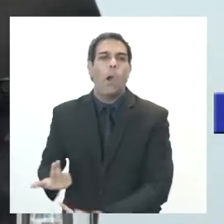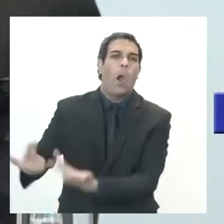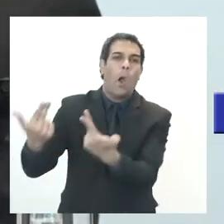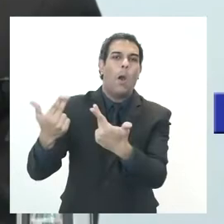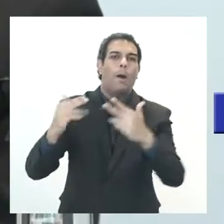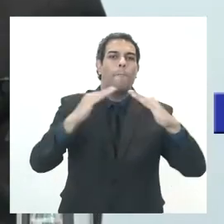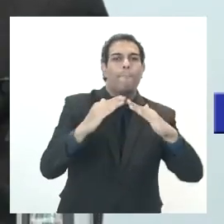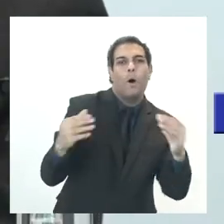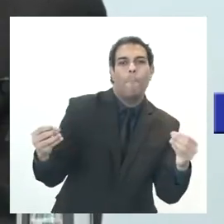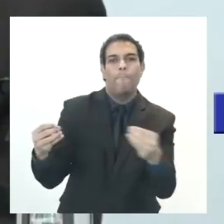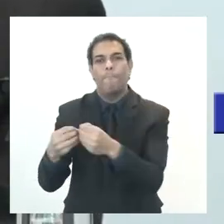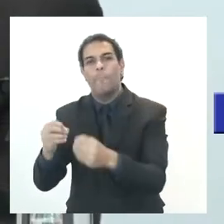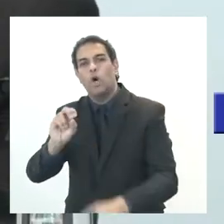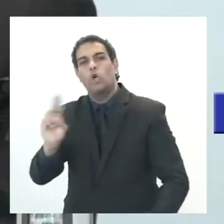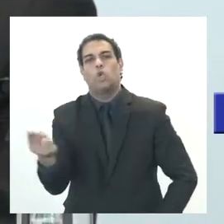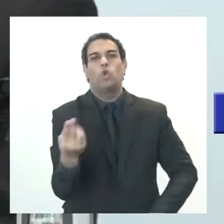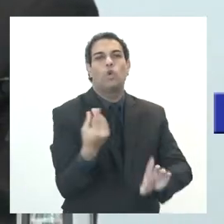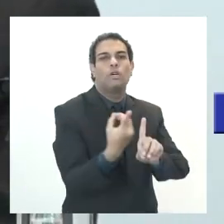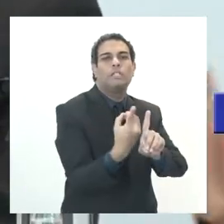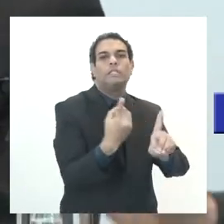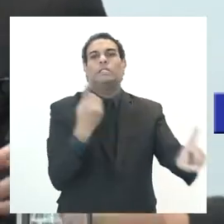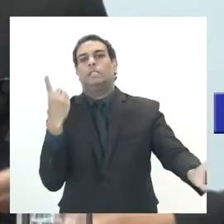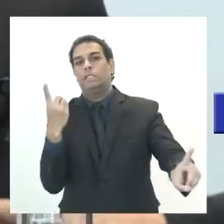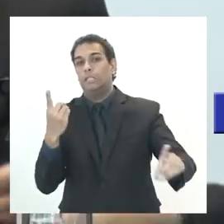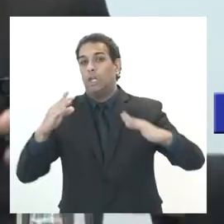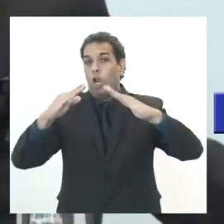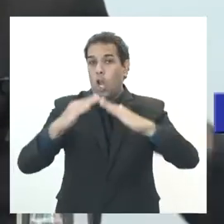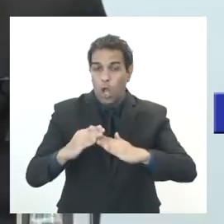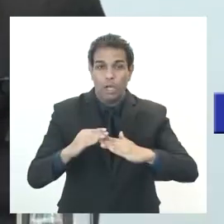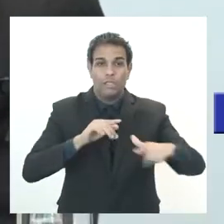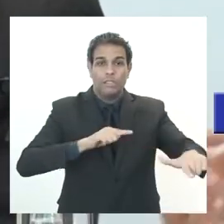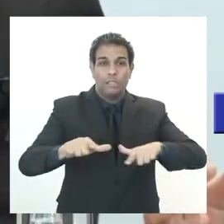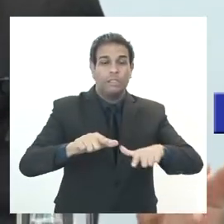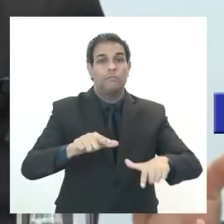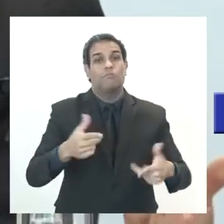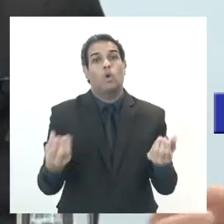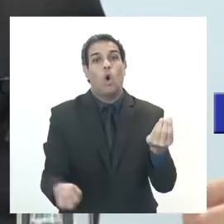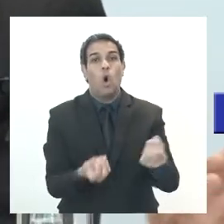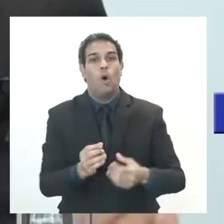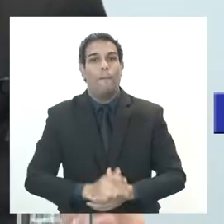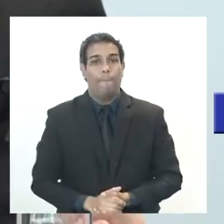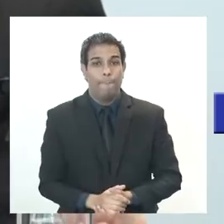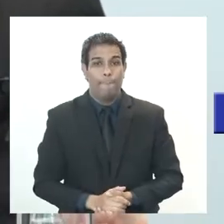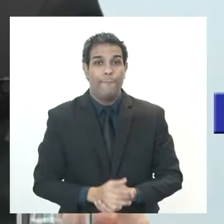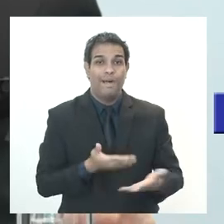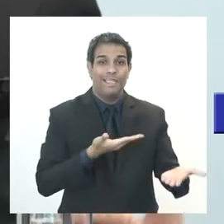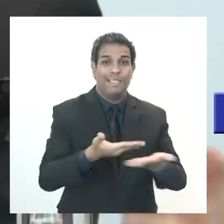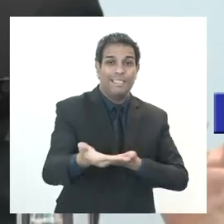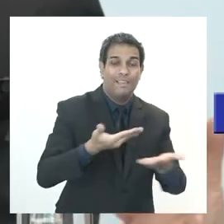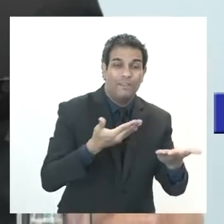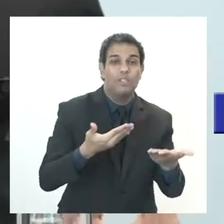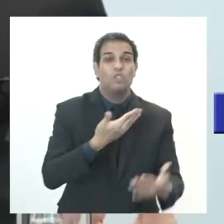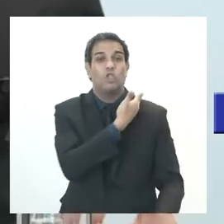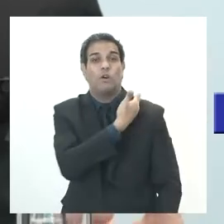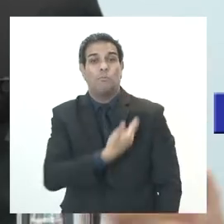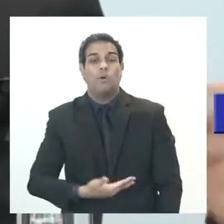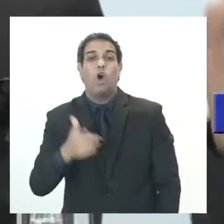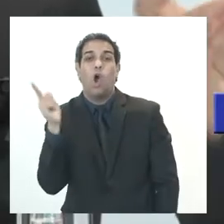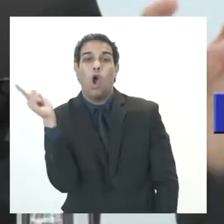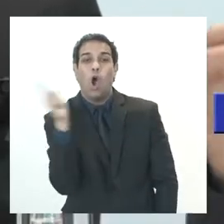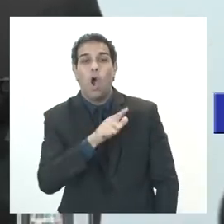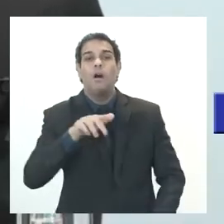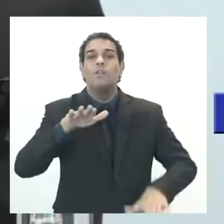para quem mora perto do trabalho mora longe administração de subsídios cruzados e serviços públicos é o que